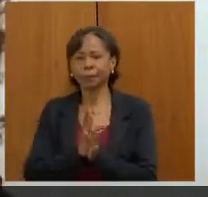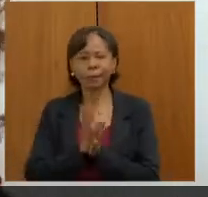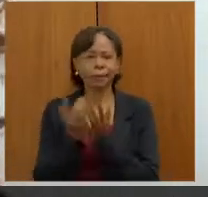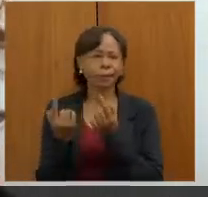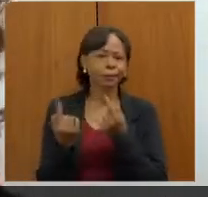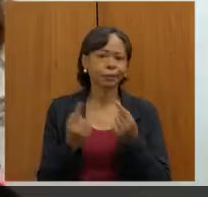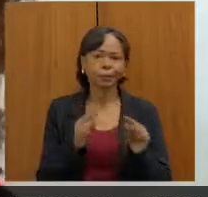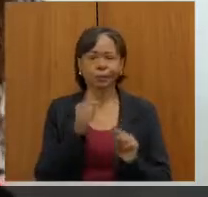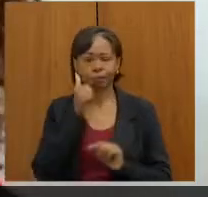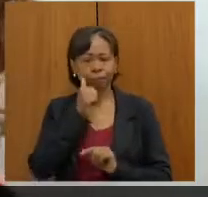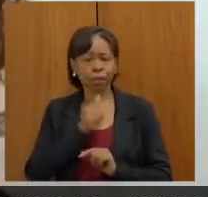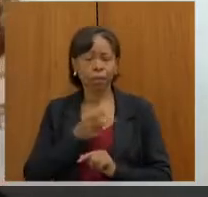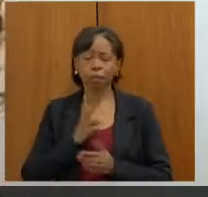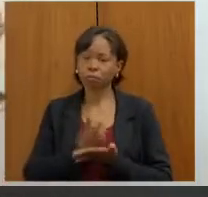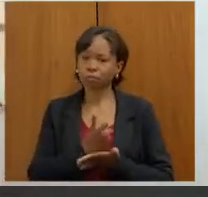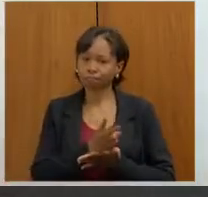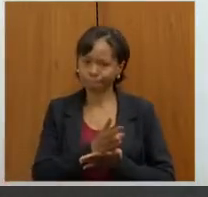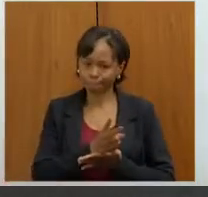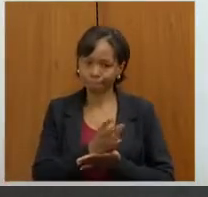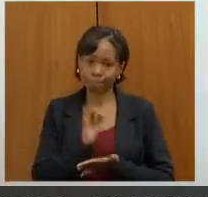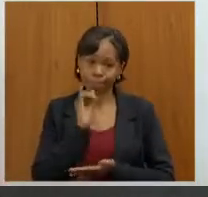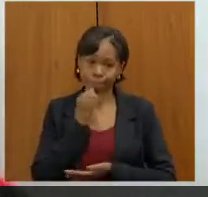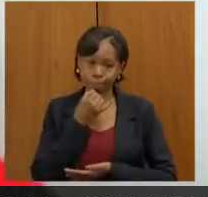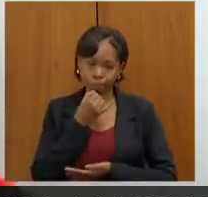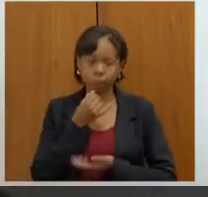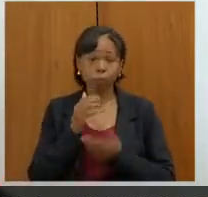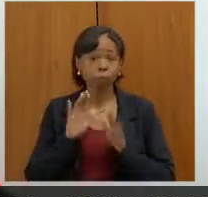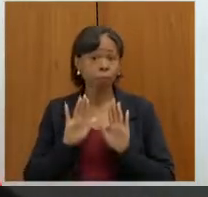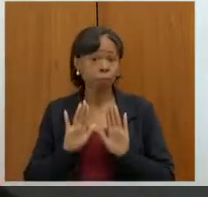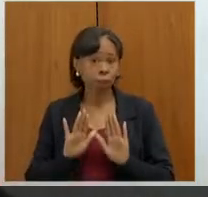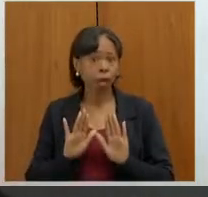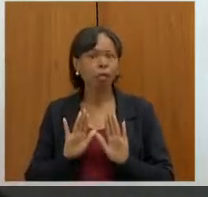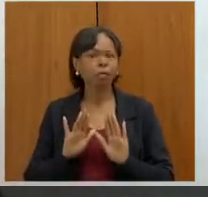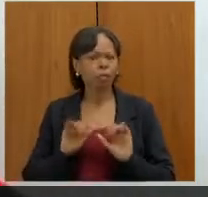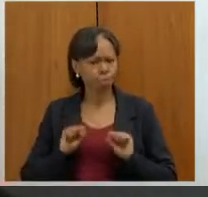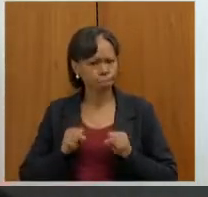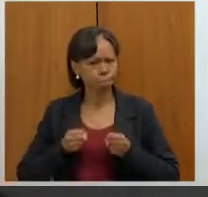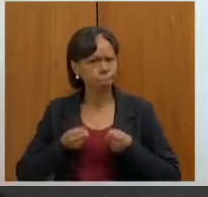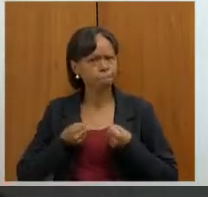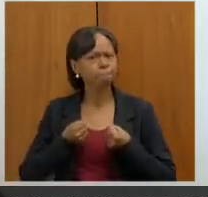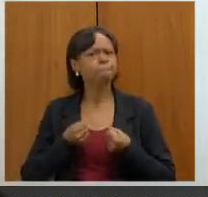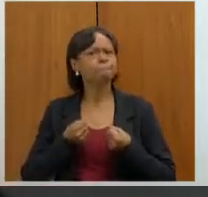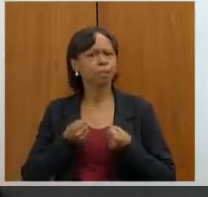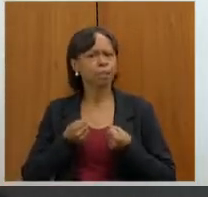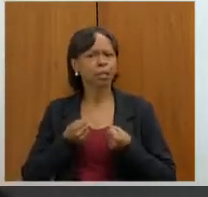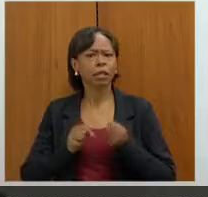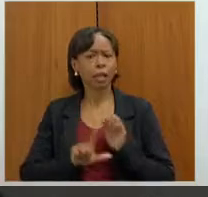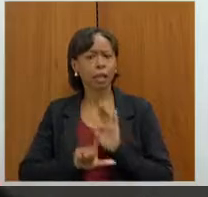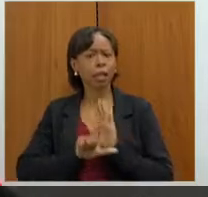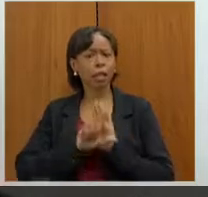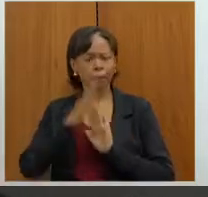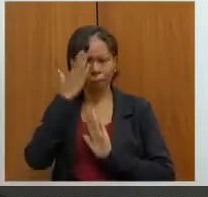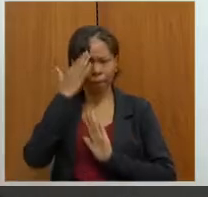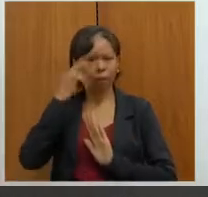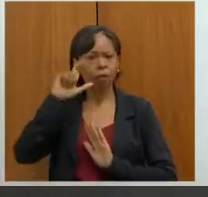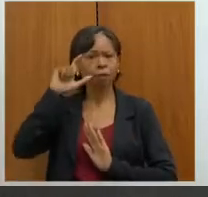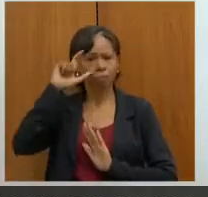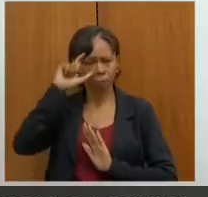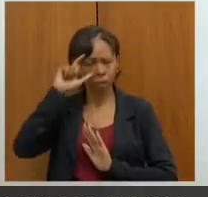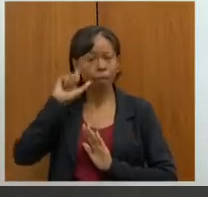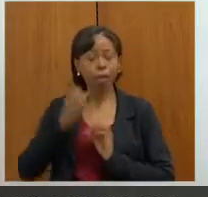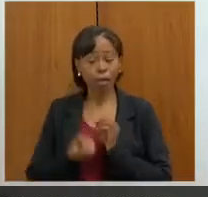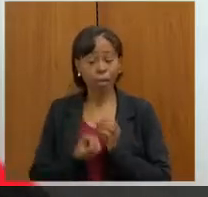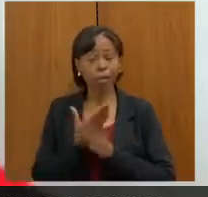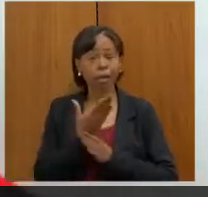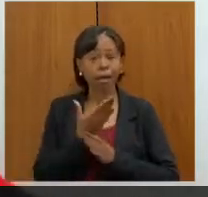EA resistência nação falando né da Maria da Penha também o inspiração para gente também construir política pública a partir dos locais onde a gente a